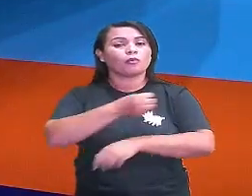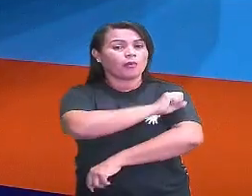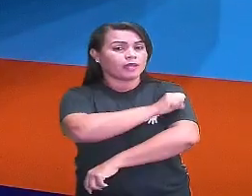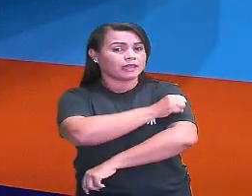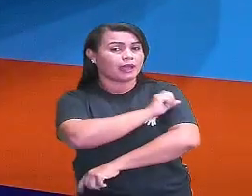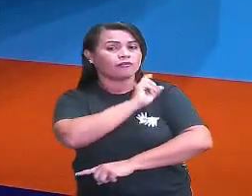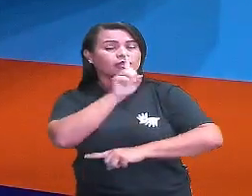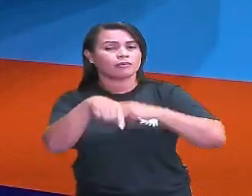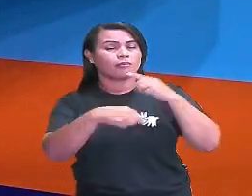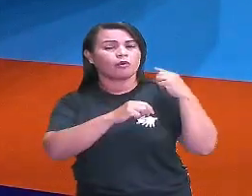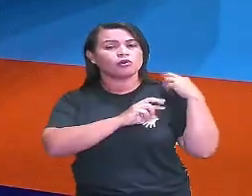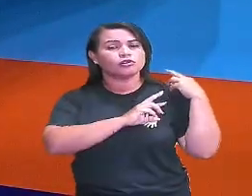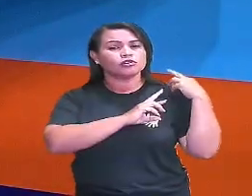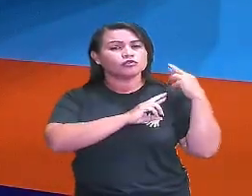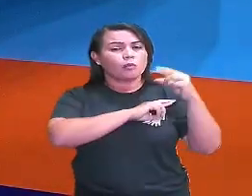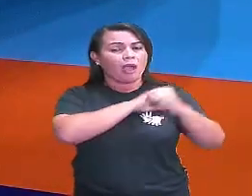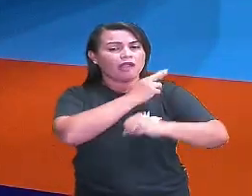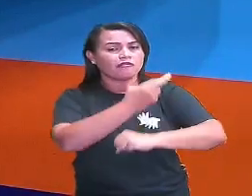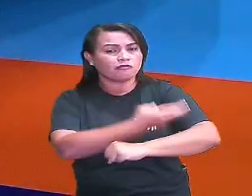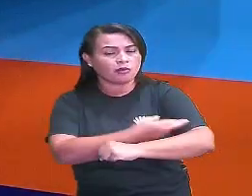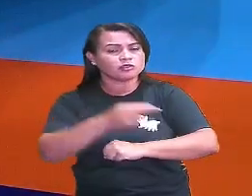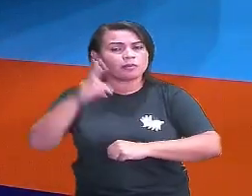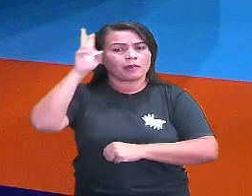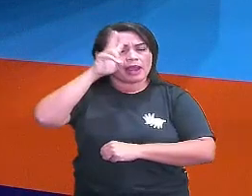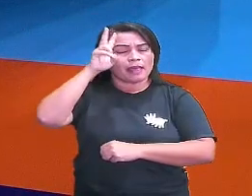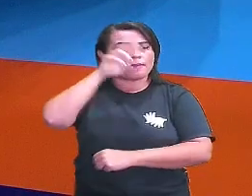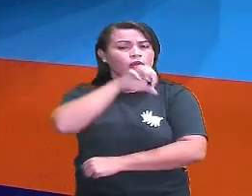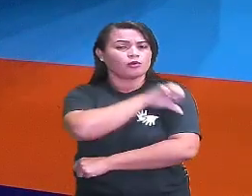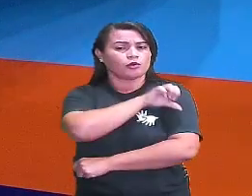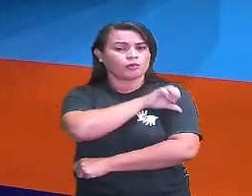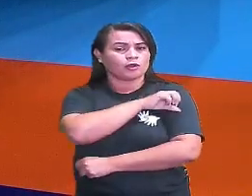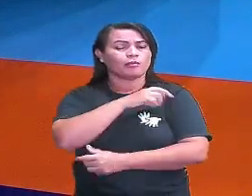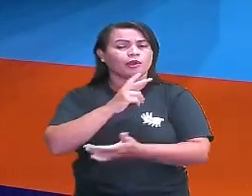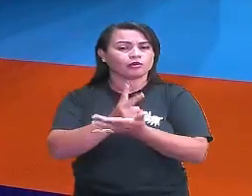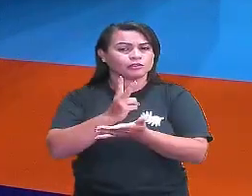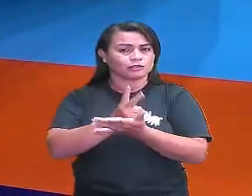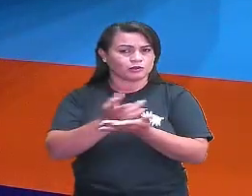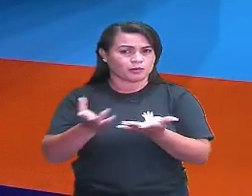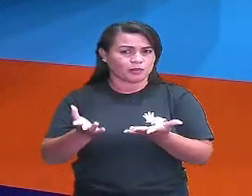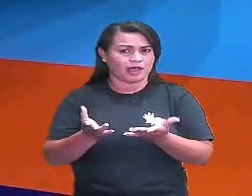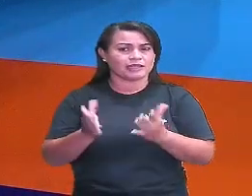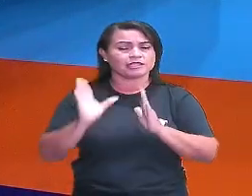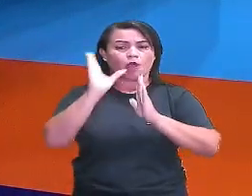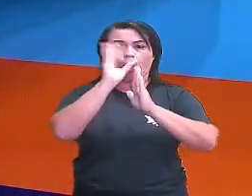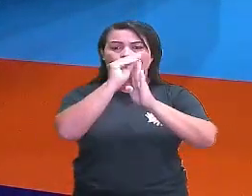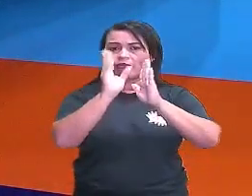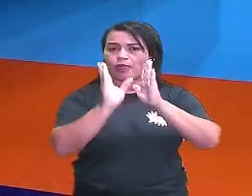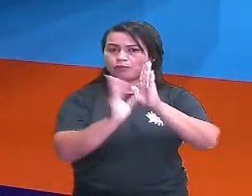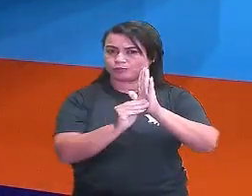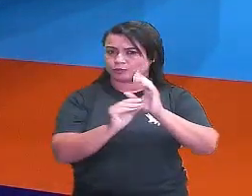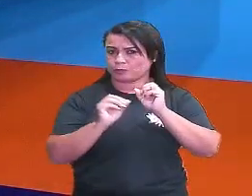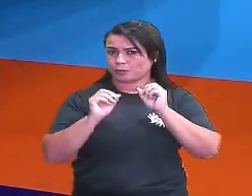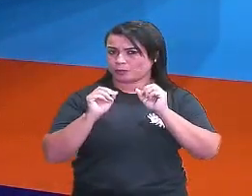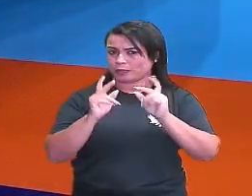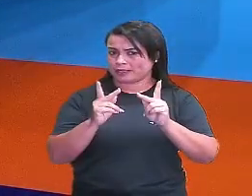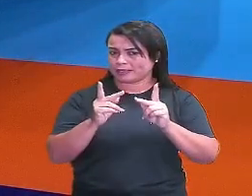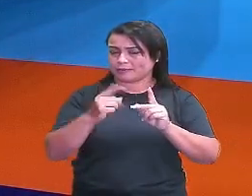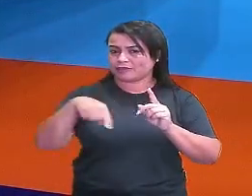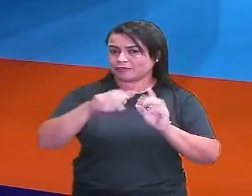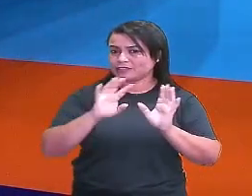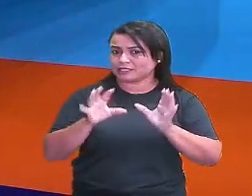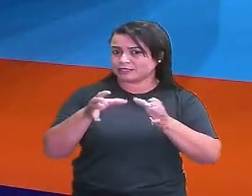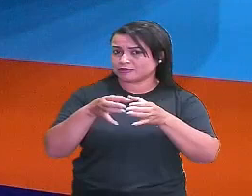e fazer um reforço aí para o 9º ano, relembrar, para dar continuidade aí a esse conteúdo, tá? Na turma de